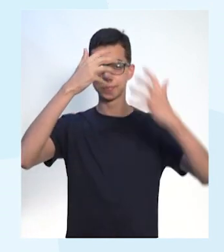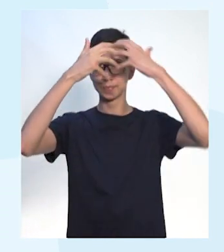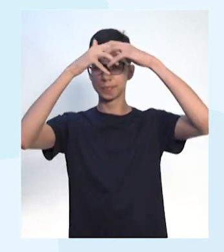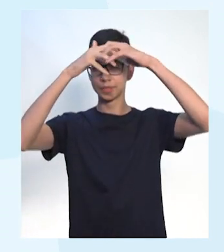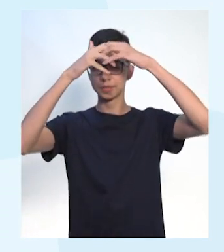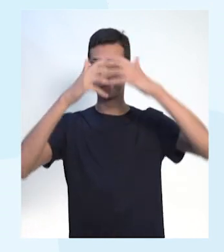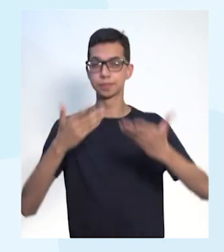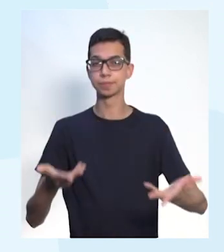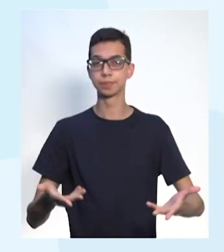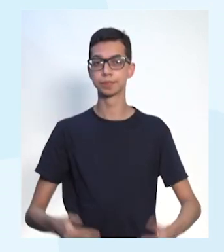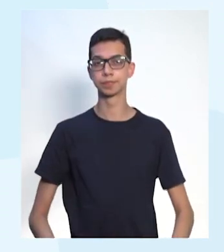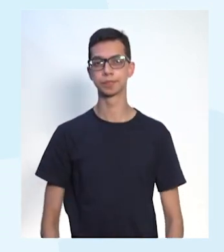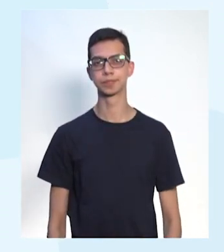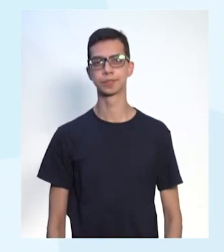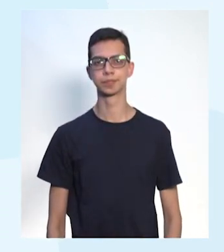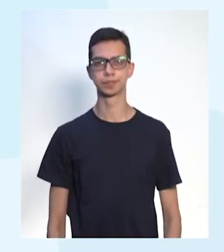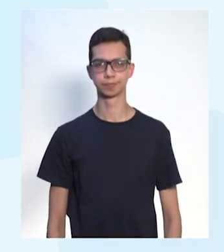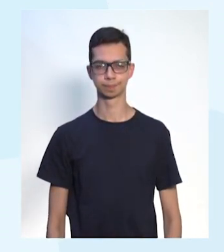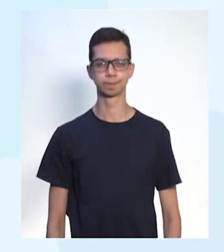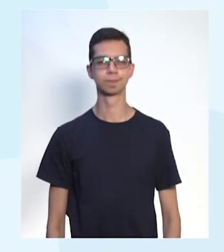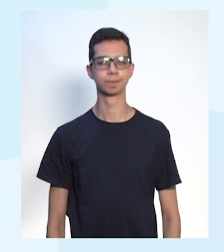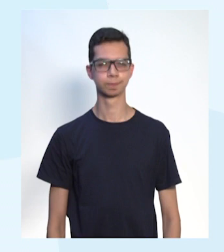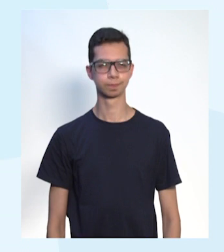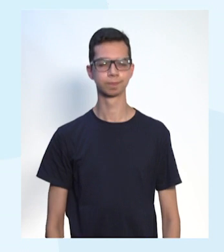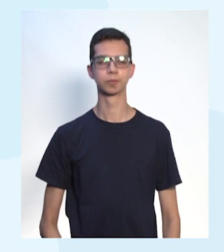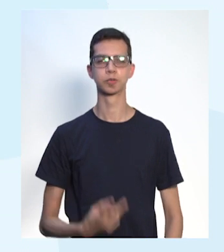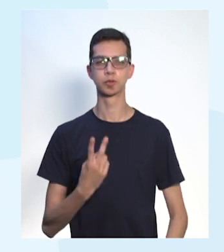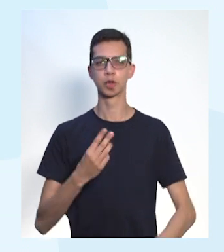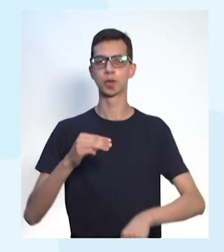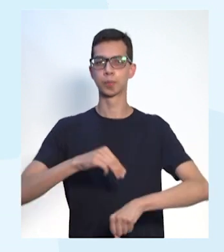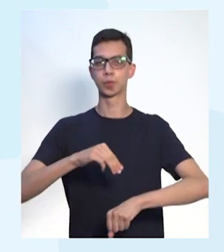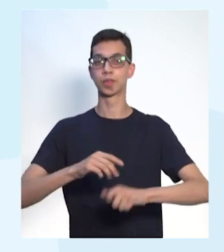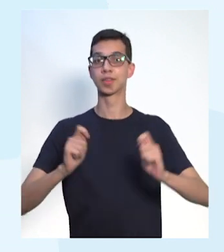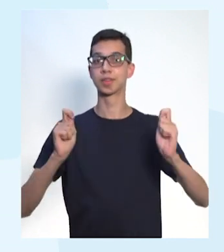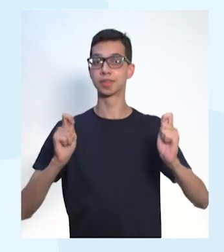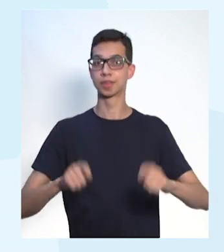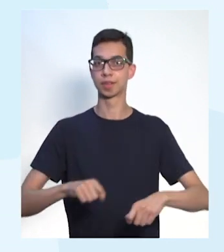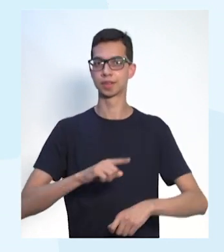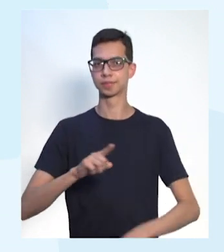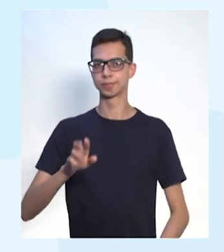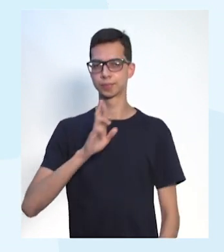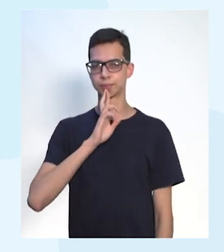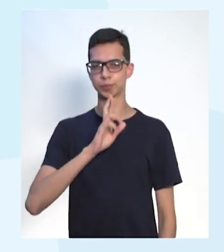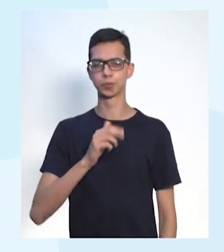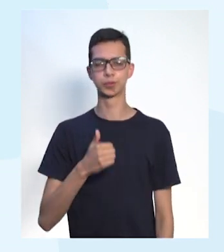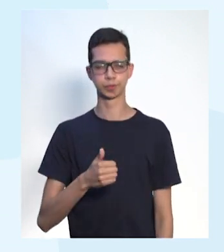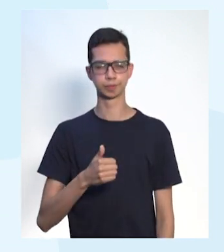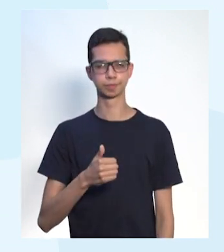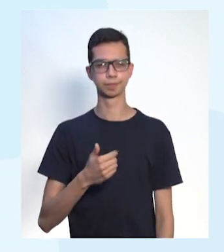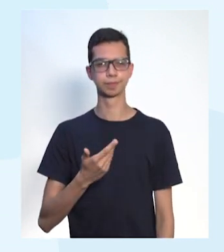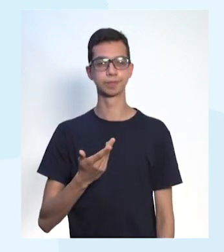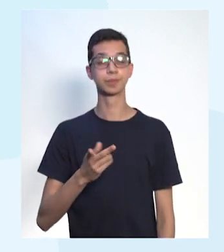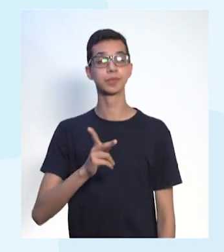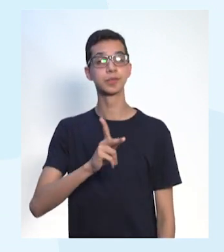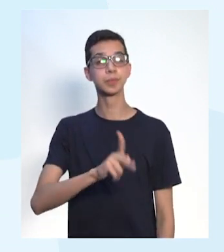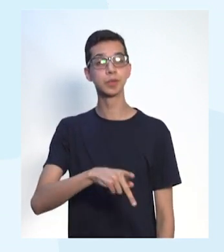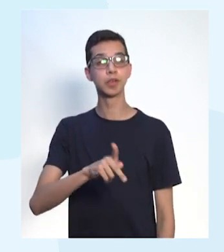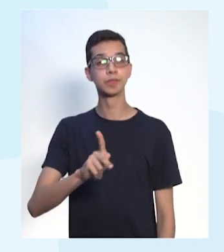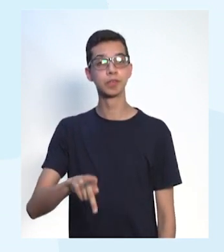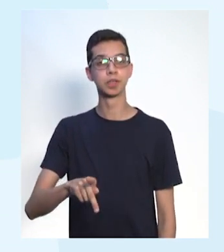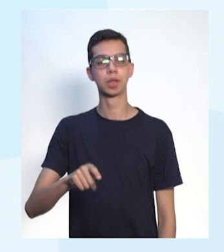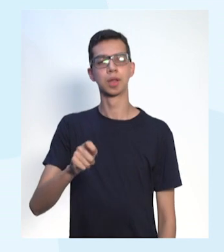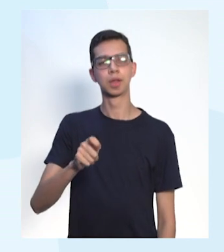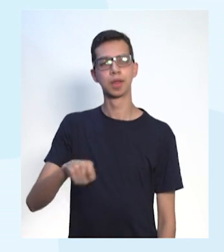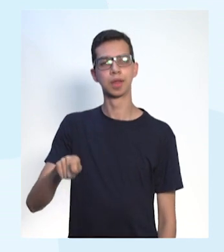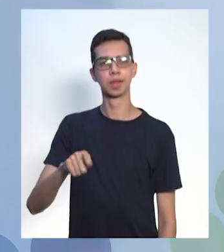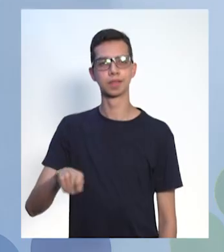Terceiro ano, com certeza. Então acho que 2 minutos é mais do que suficiente, tá, né? Vai dar mais trabalho do professor escrever